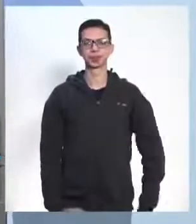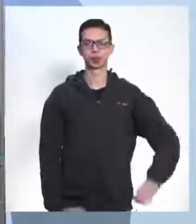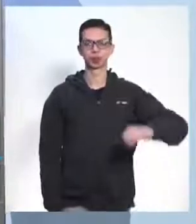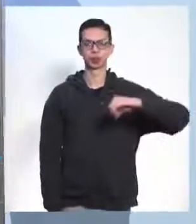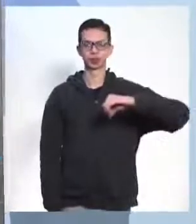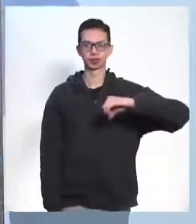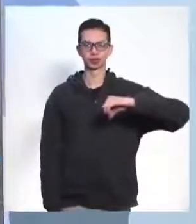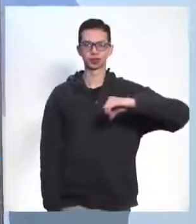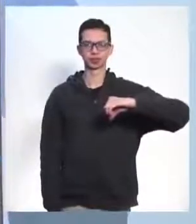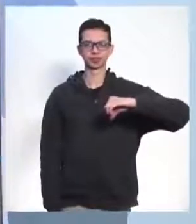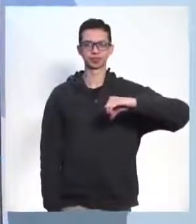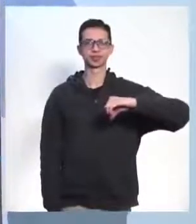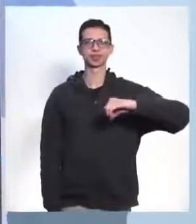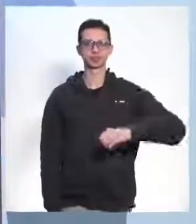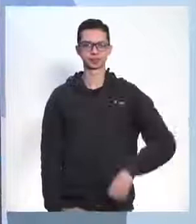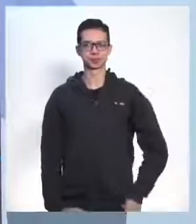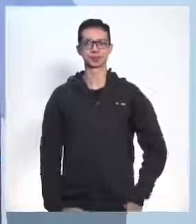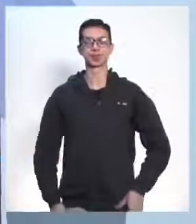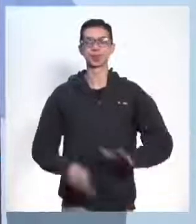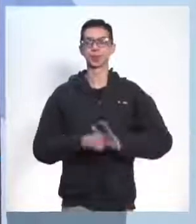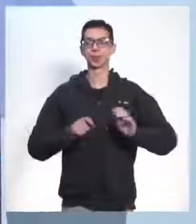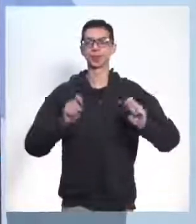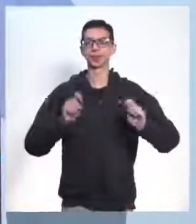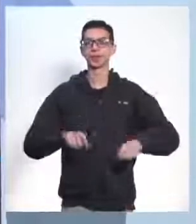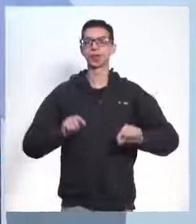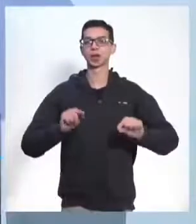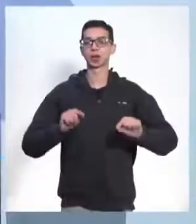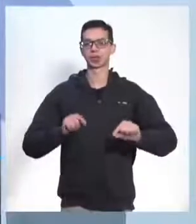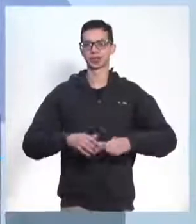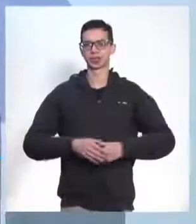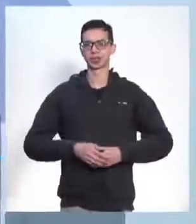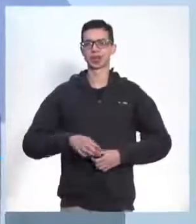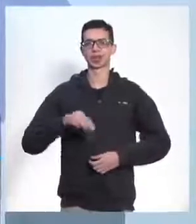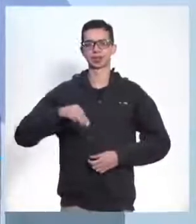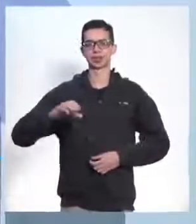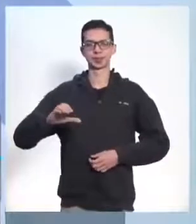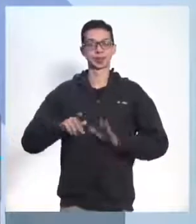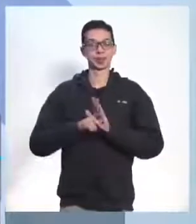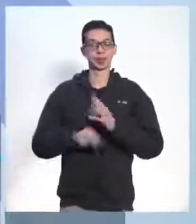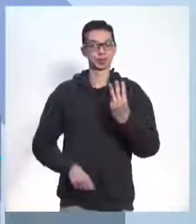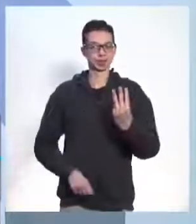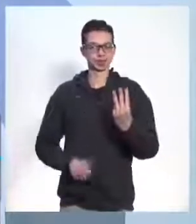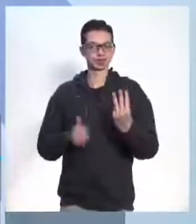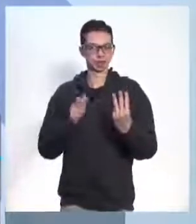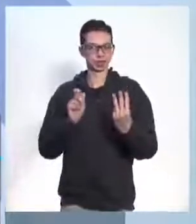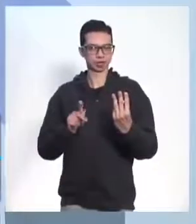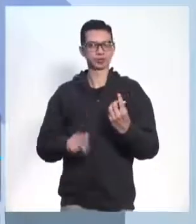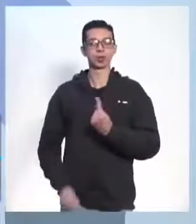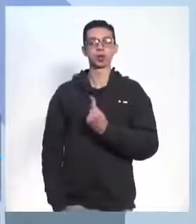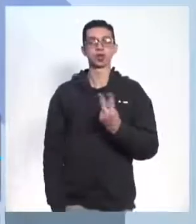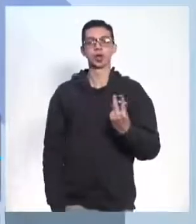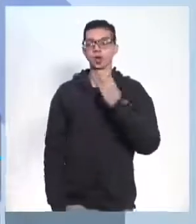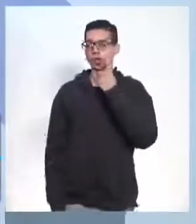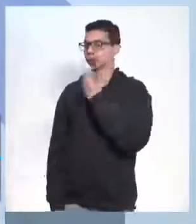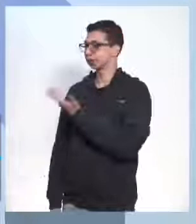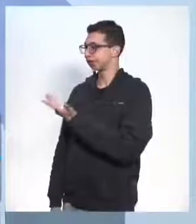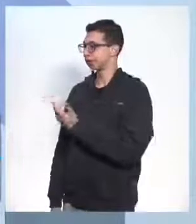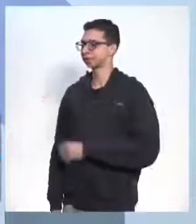Beleza. Isso são os múltiplos de 3, tá, gente? O 12. Ok. O